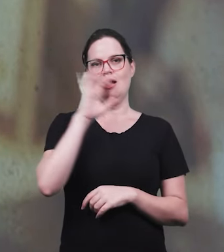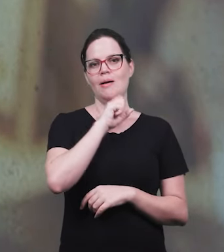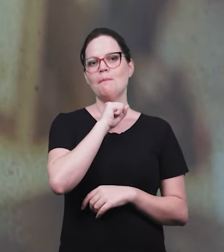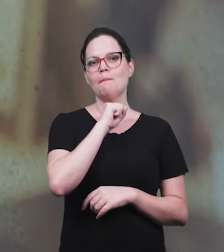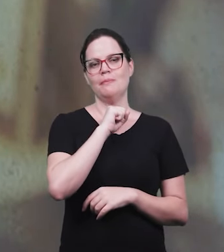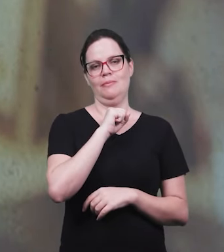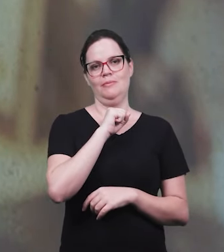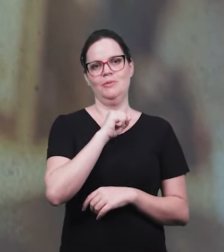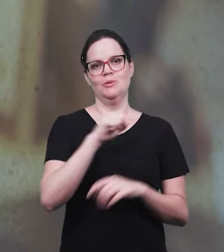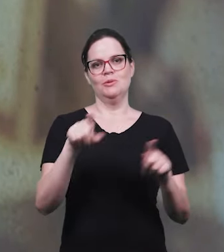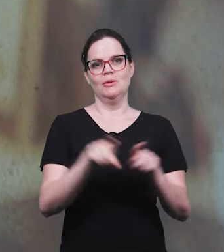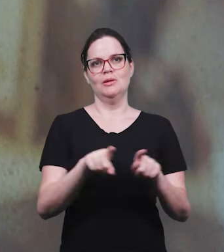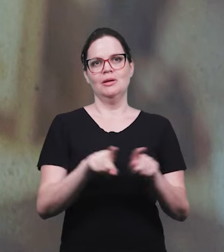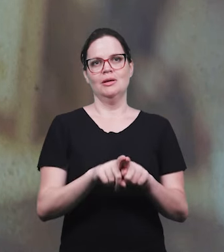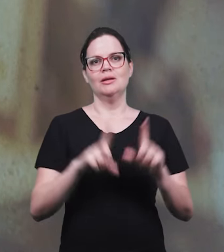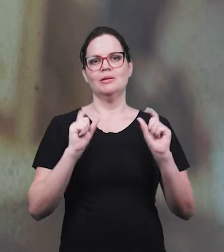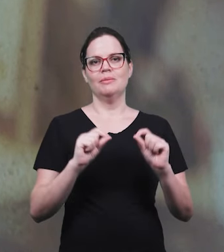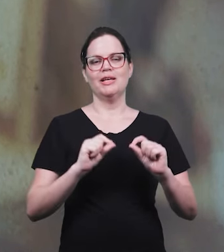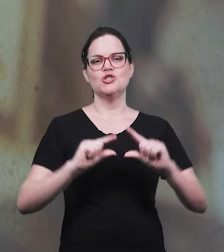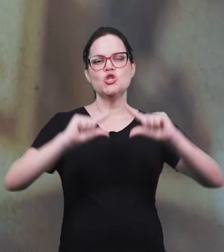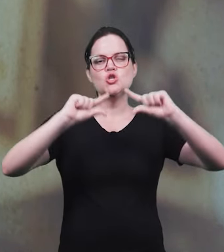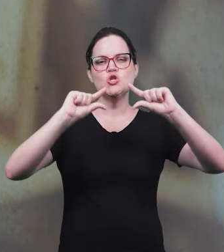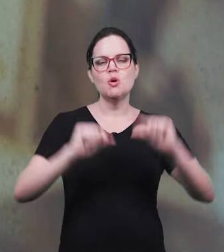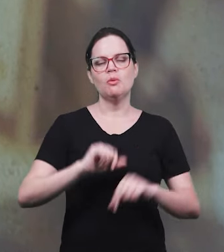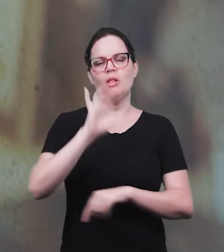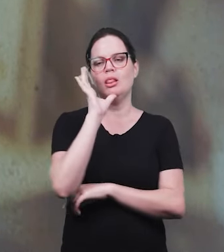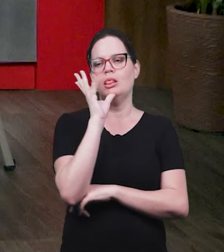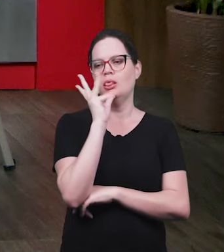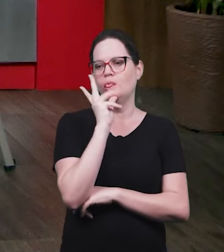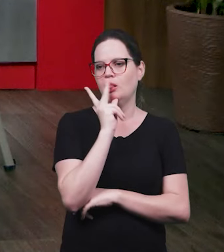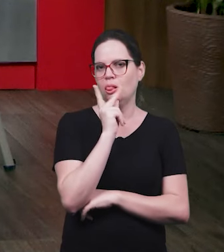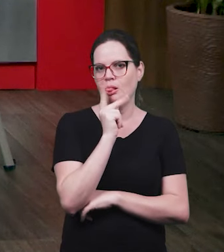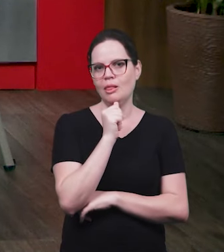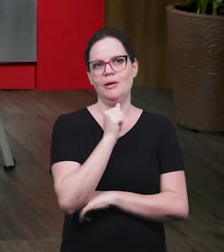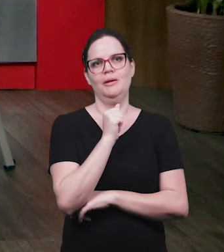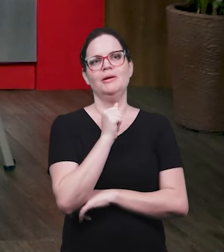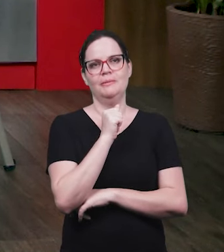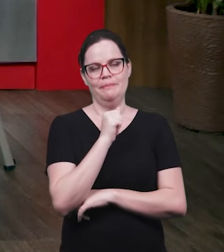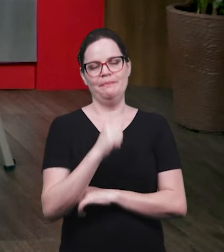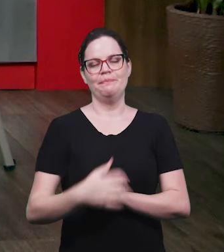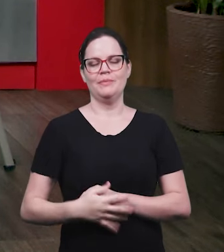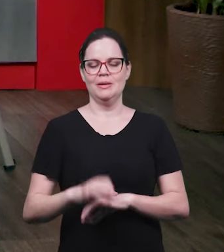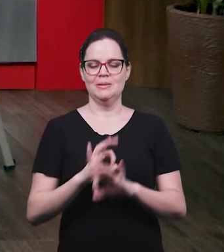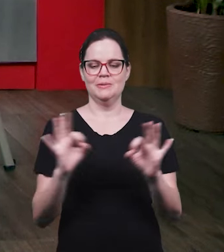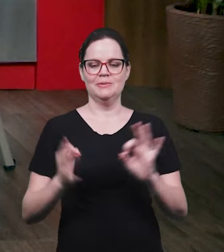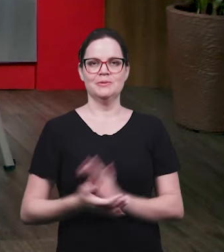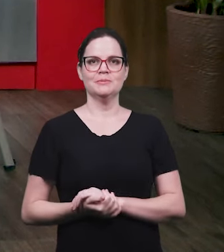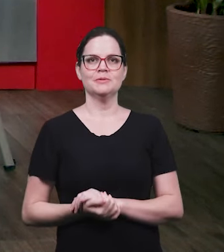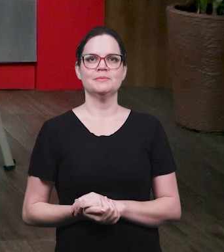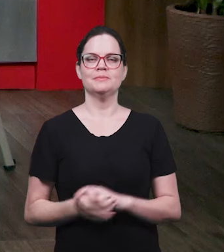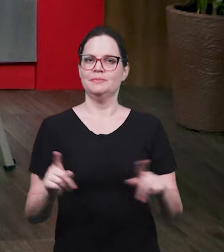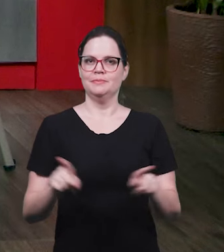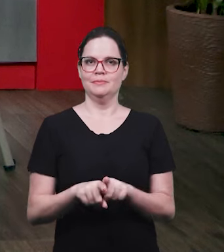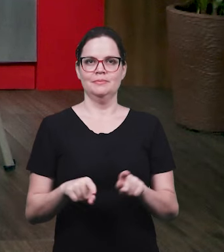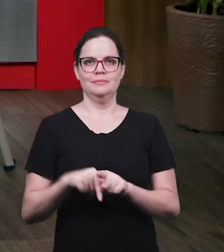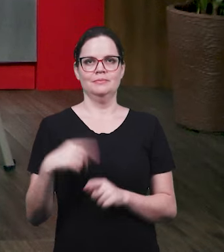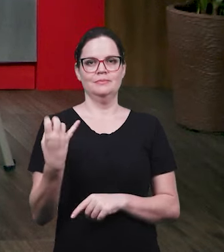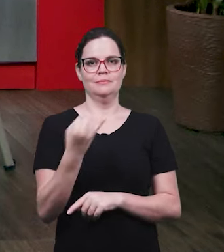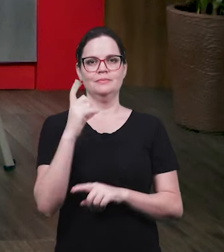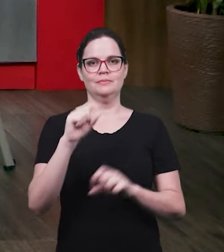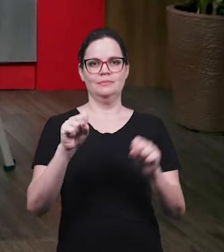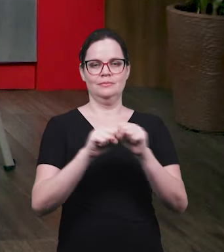e diminui a burocracia e também em curtas distâncias. Isso é muito importante. Importante também, né, que